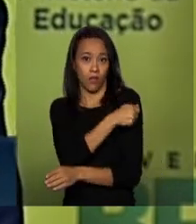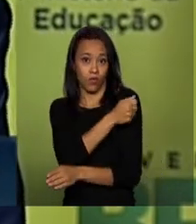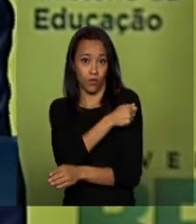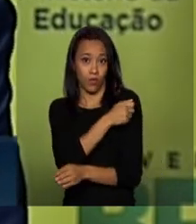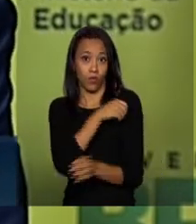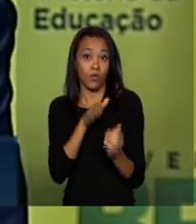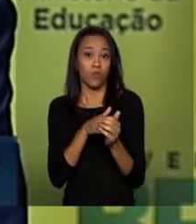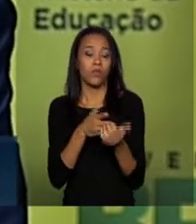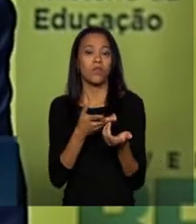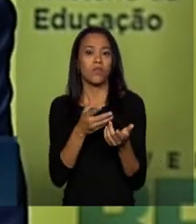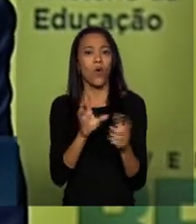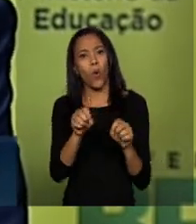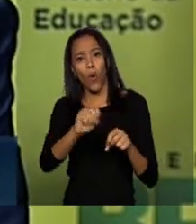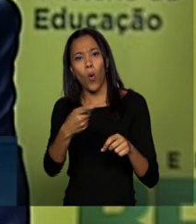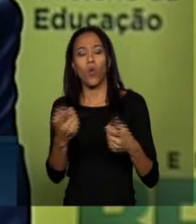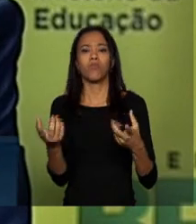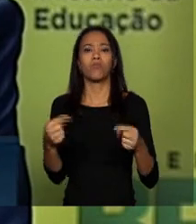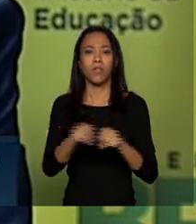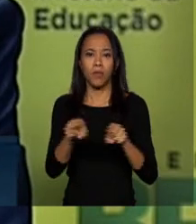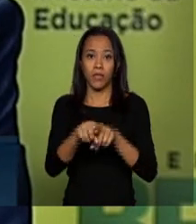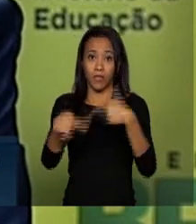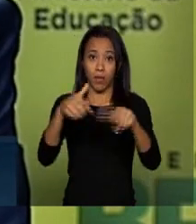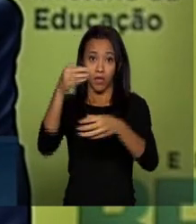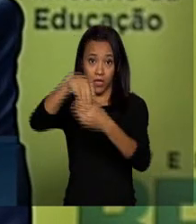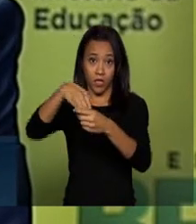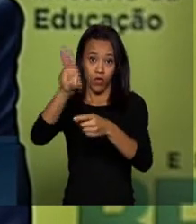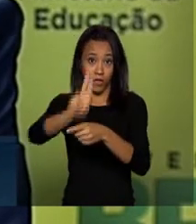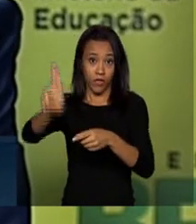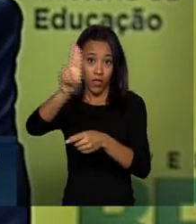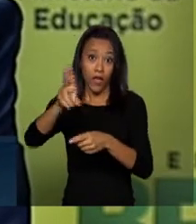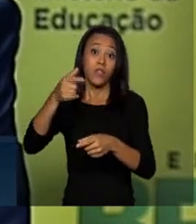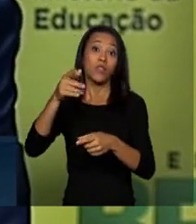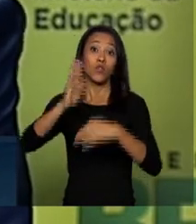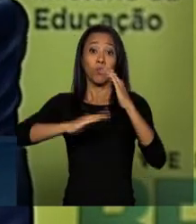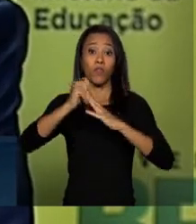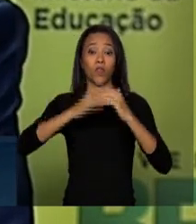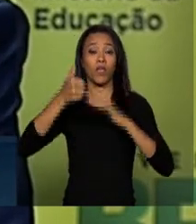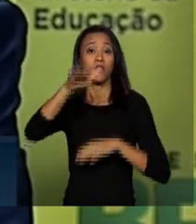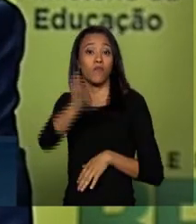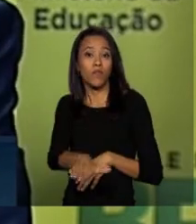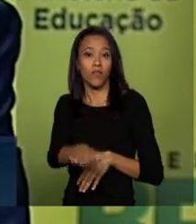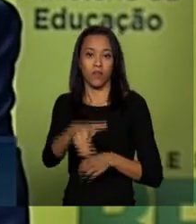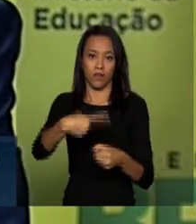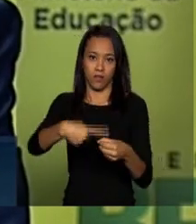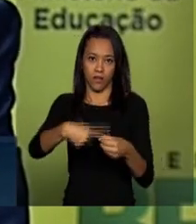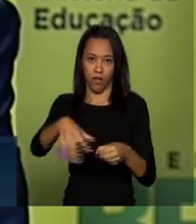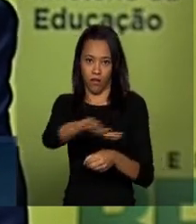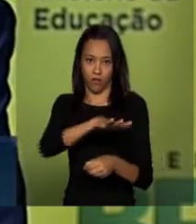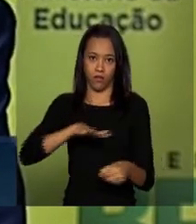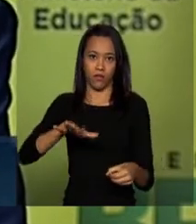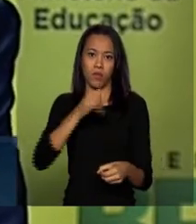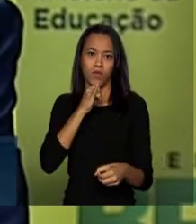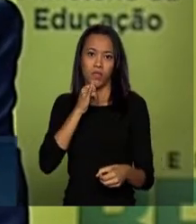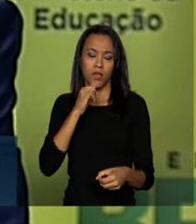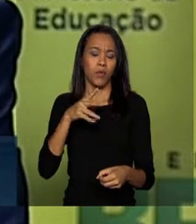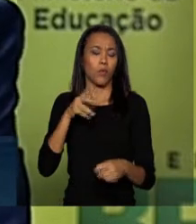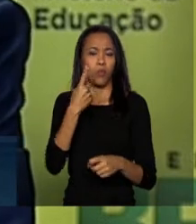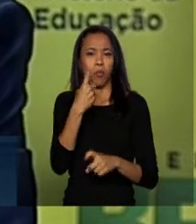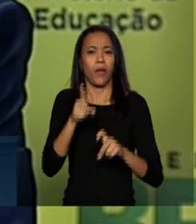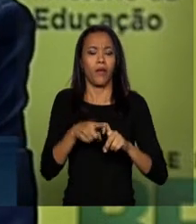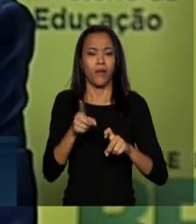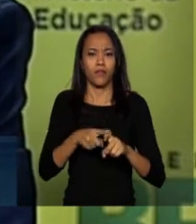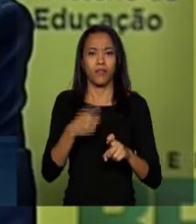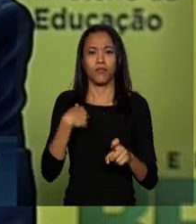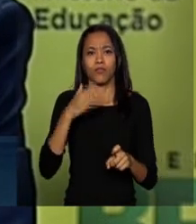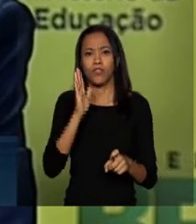vínculo com a universidade, também é um fator de atração e fixação dos profissionais. Um médico que, num certo momento da sua trajetória profissional,